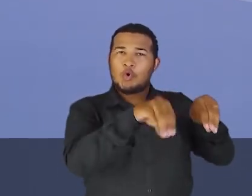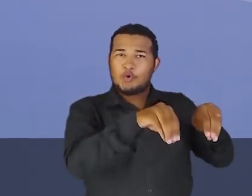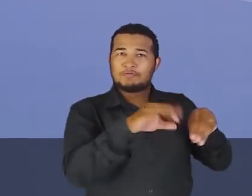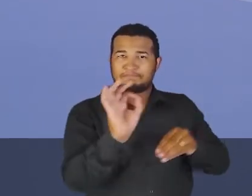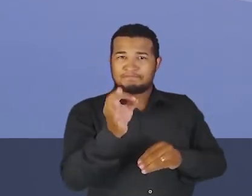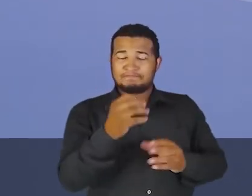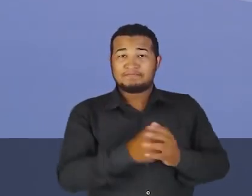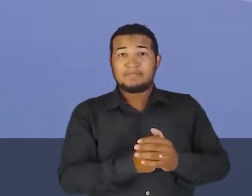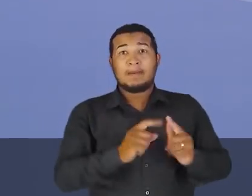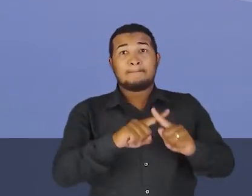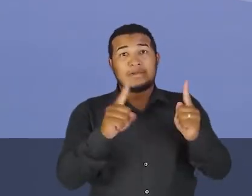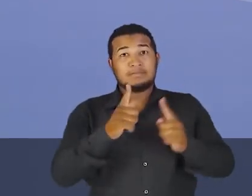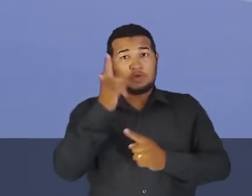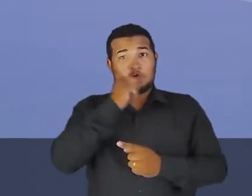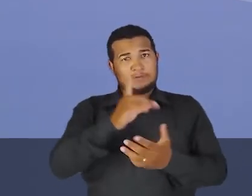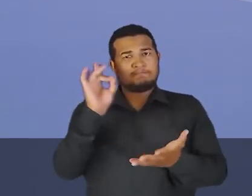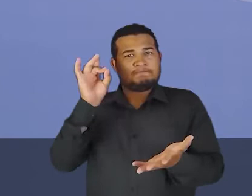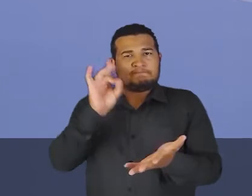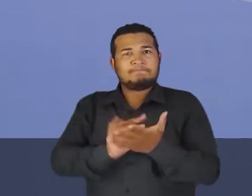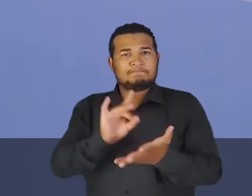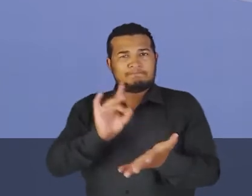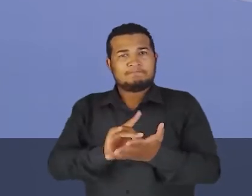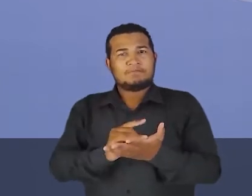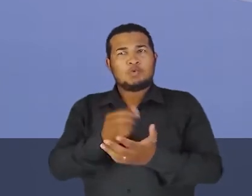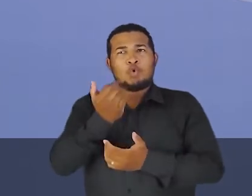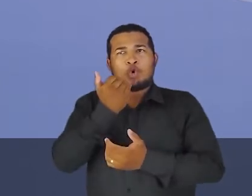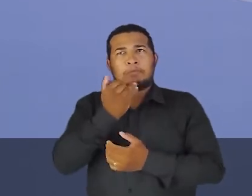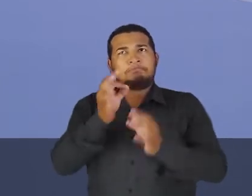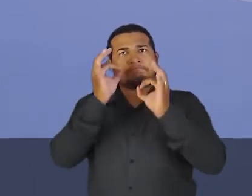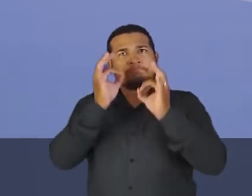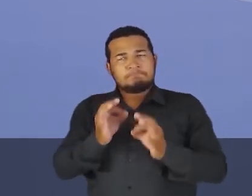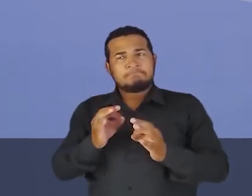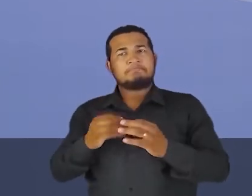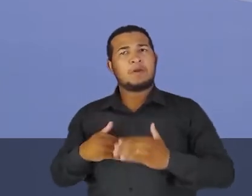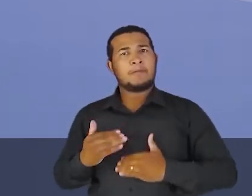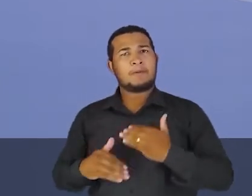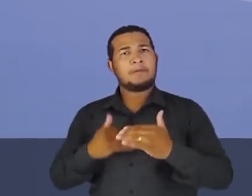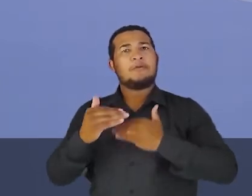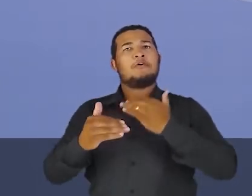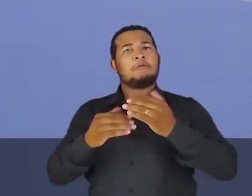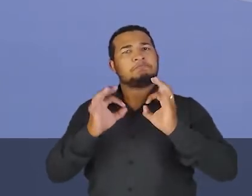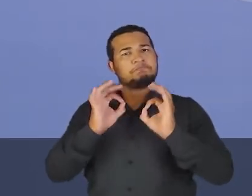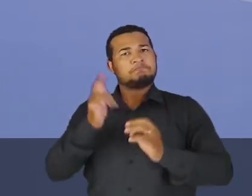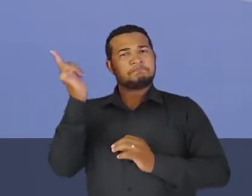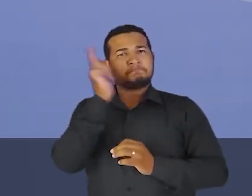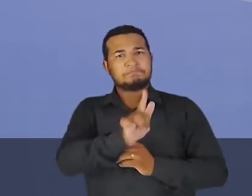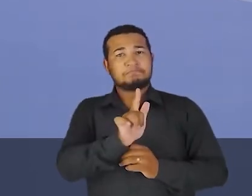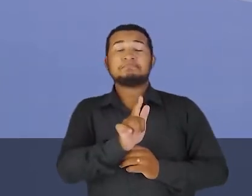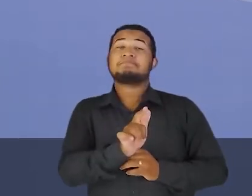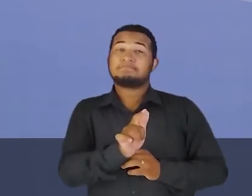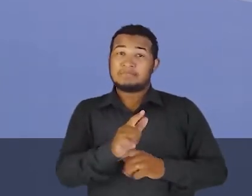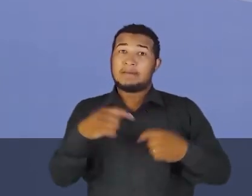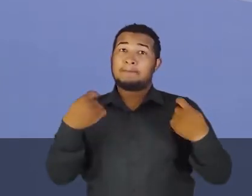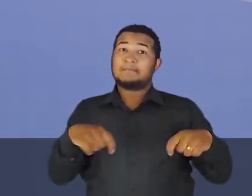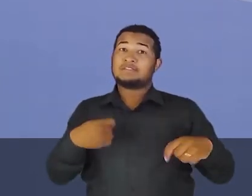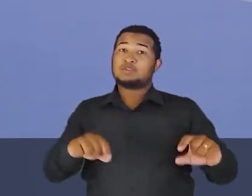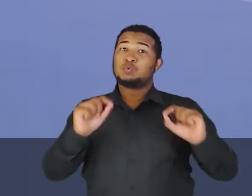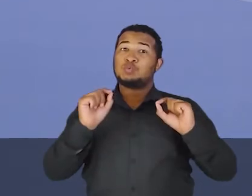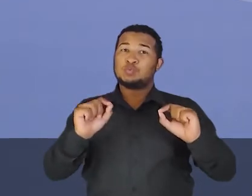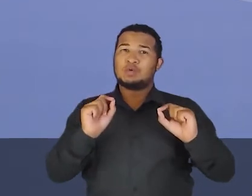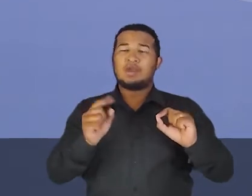mas que para que haja essa nutrição do embrião, esse desenvolvimento embrionário possa acontecer, é necessário que